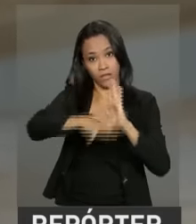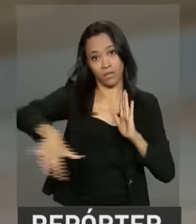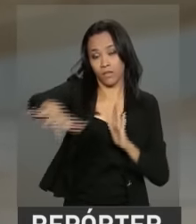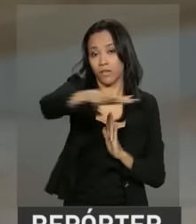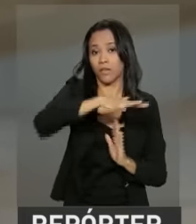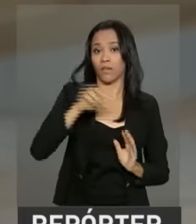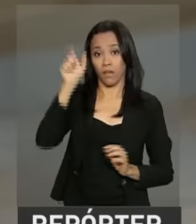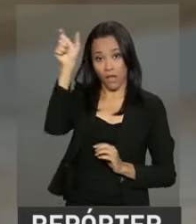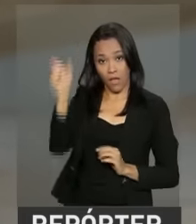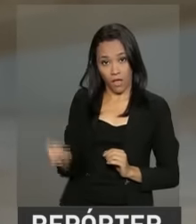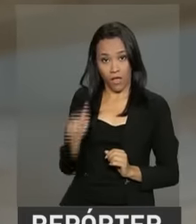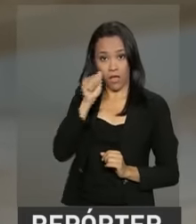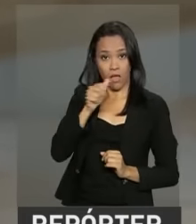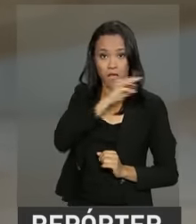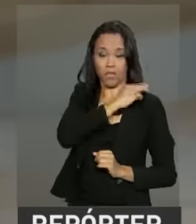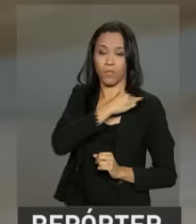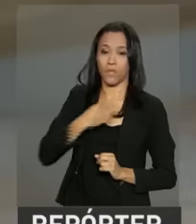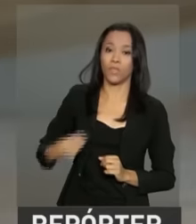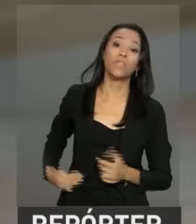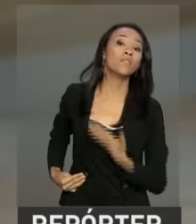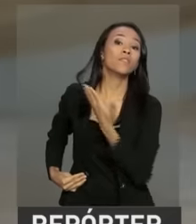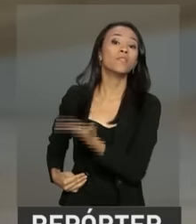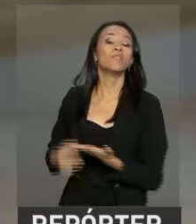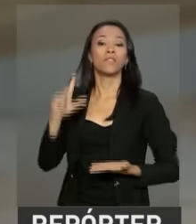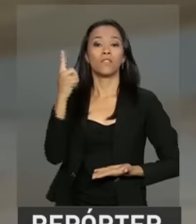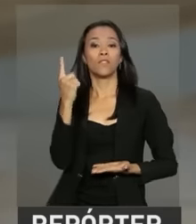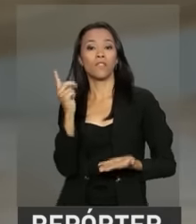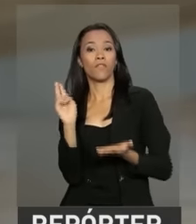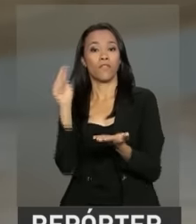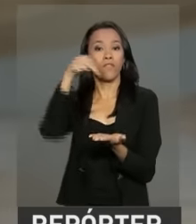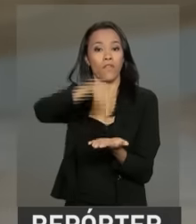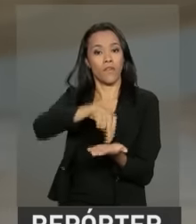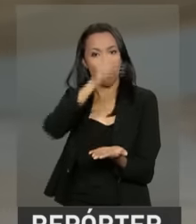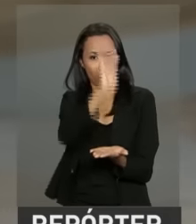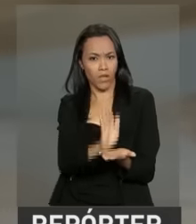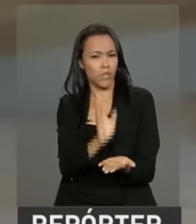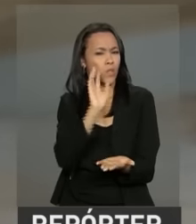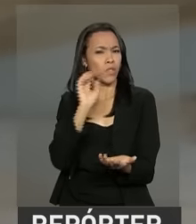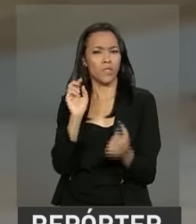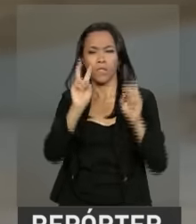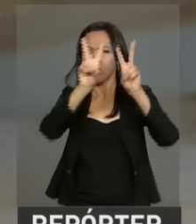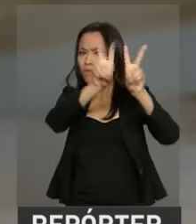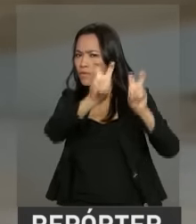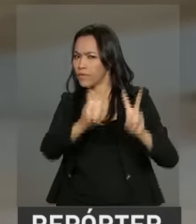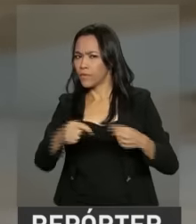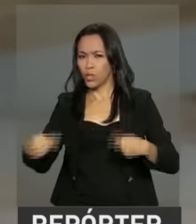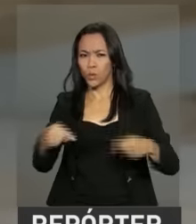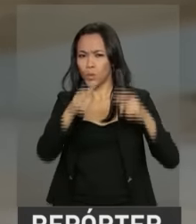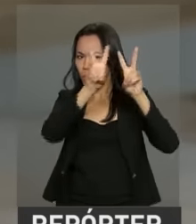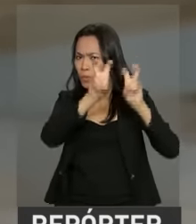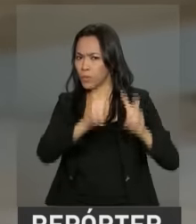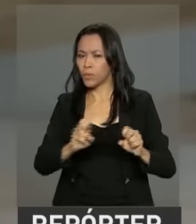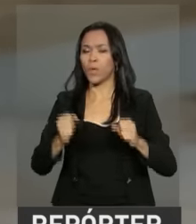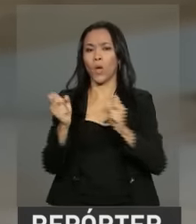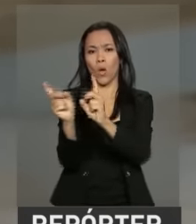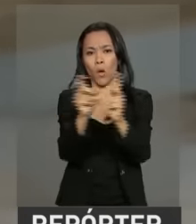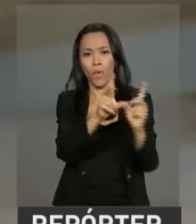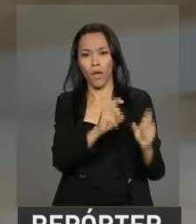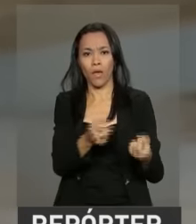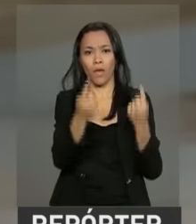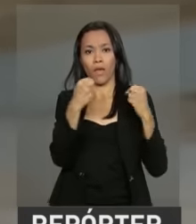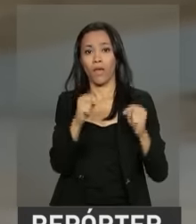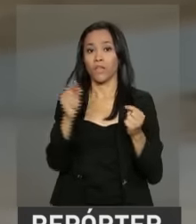das relações exteriores da Argentina vem ao Brasil para discutir vários temas entre eles Comércio e